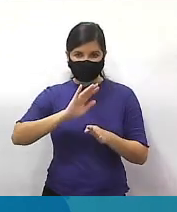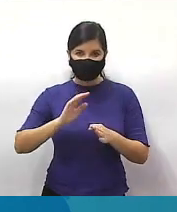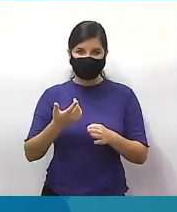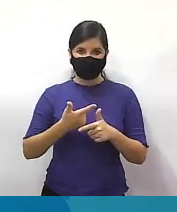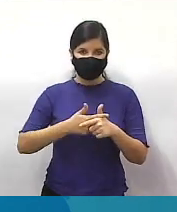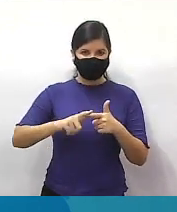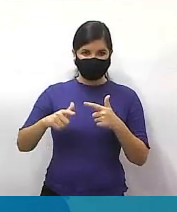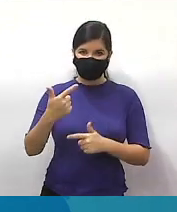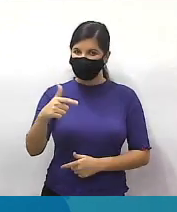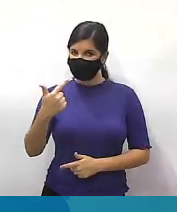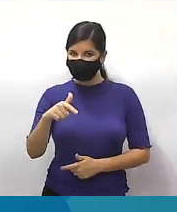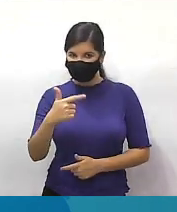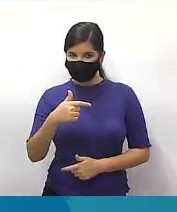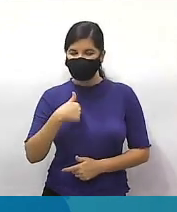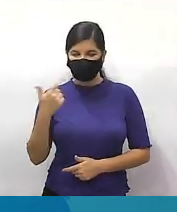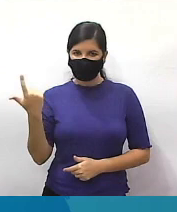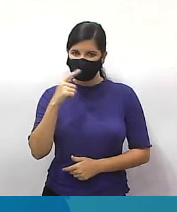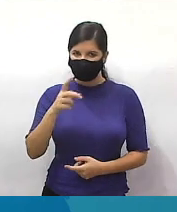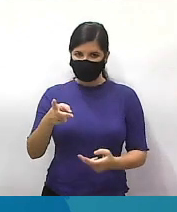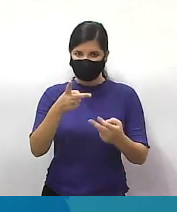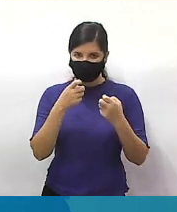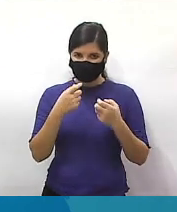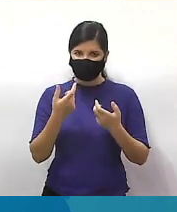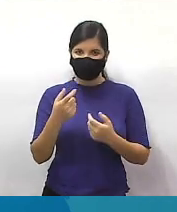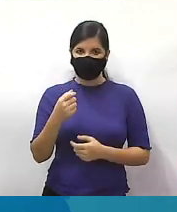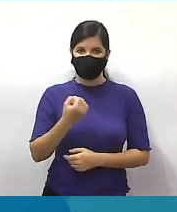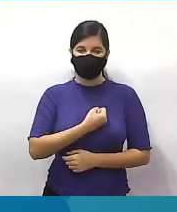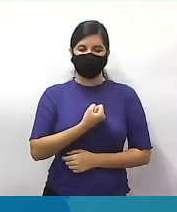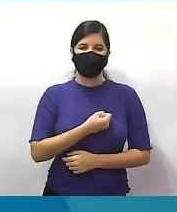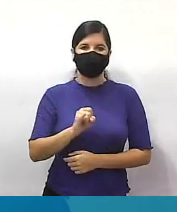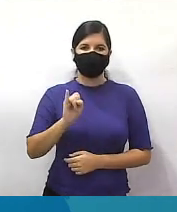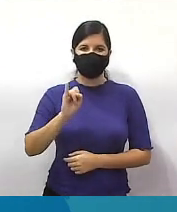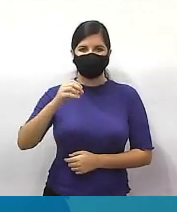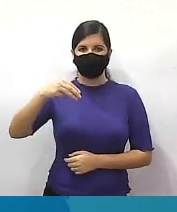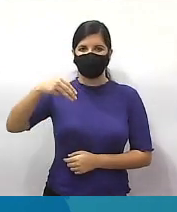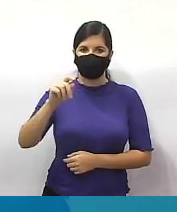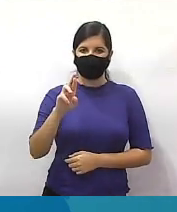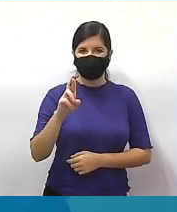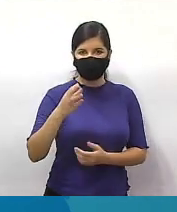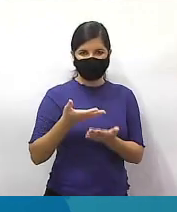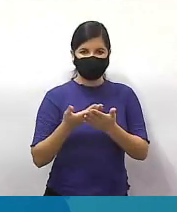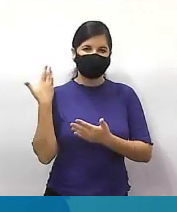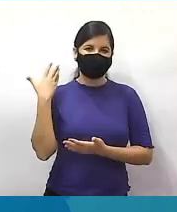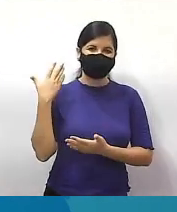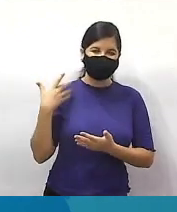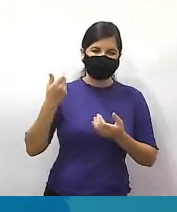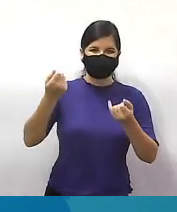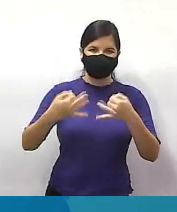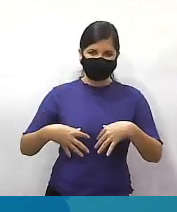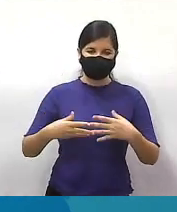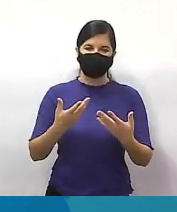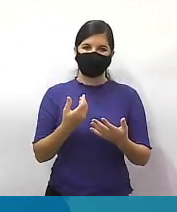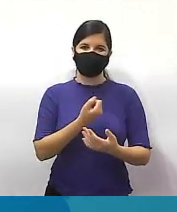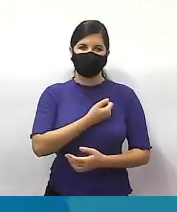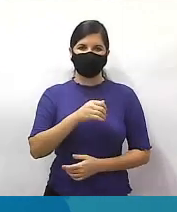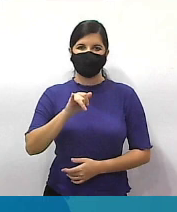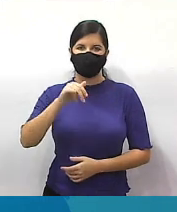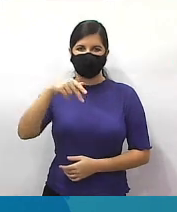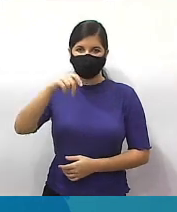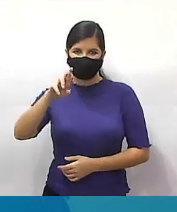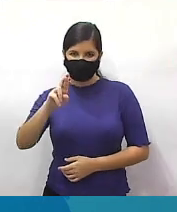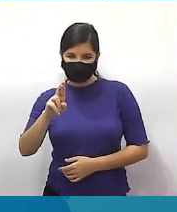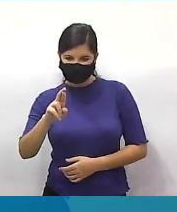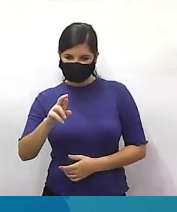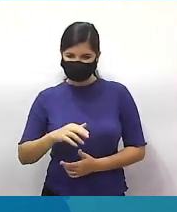não são divisíveis por 2, que a gente denomina números ímpares. Vê naquela nossa aula anterior, a gente tem falado de números ímpares e pares lá,